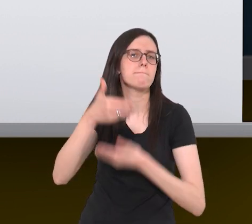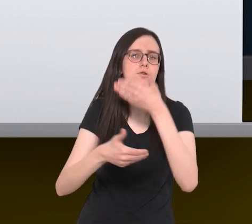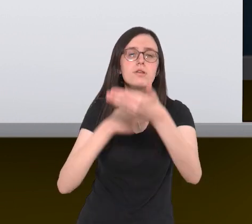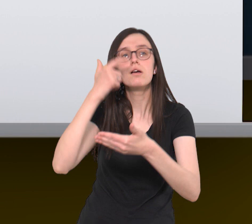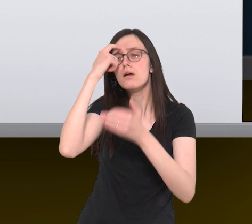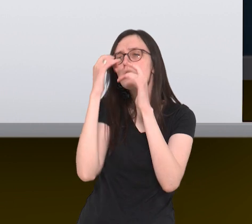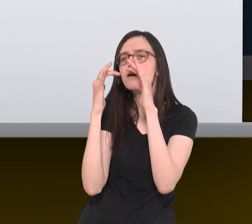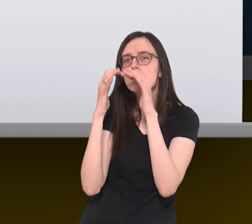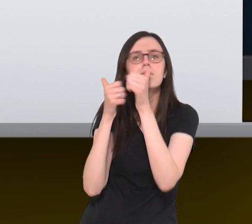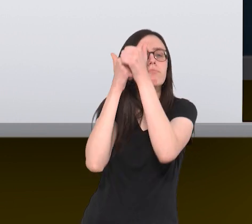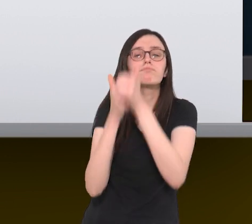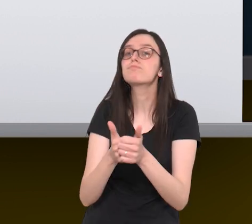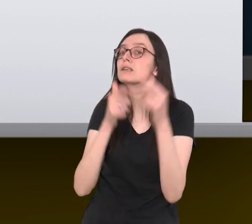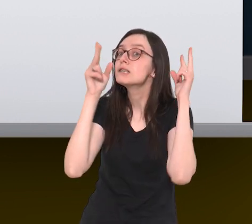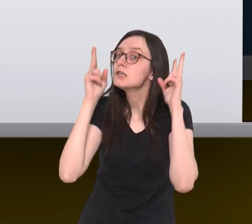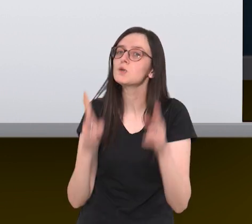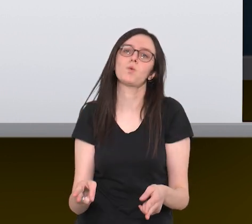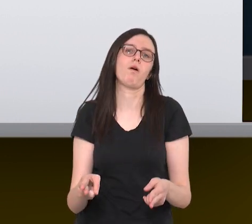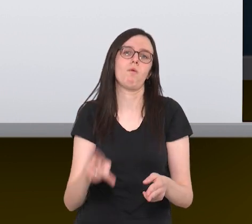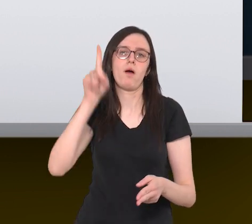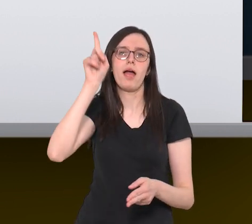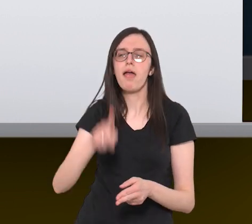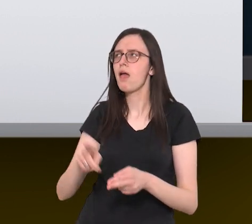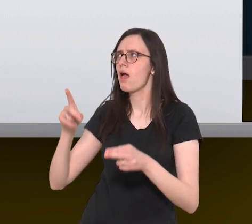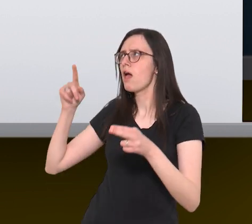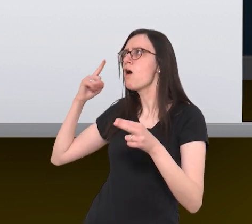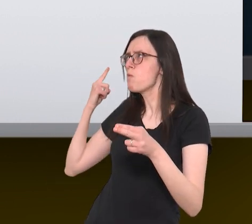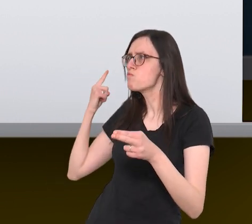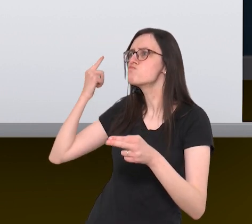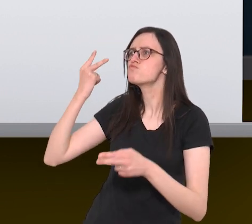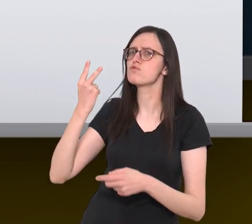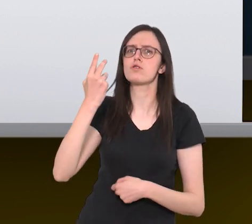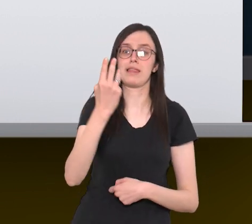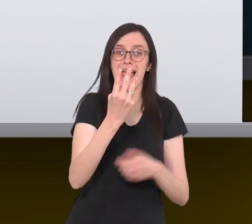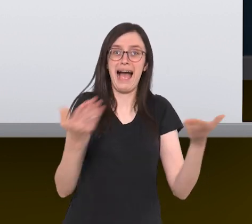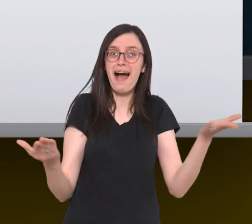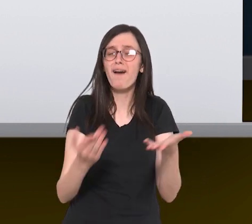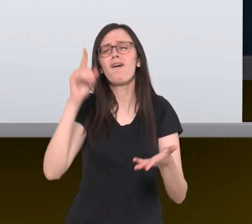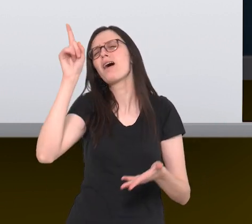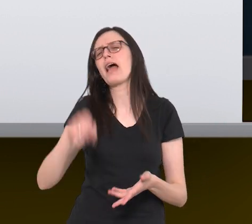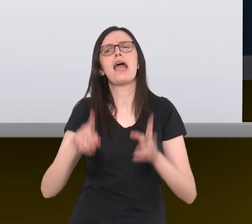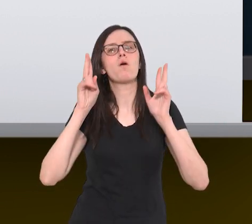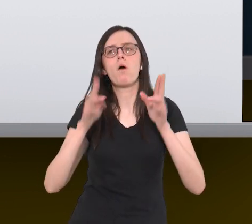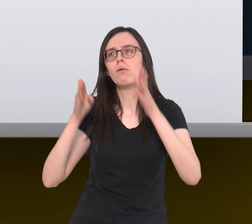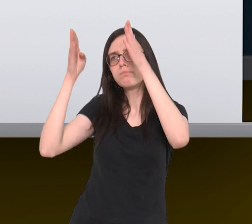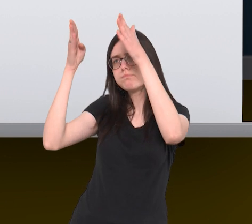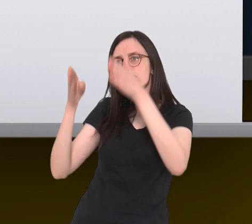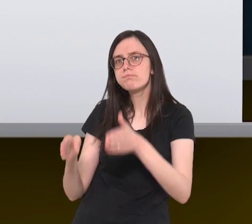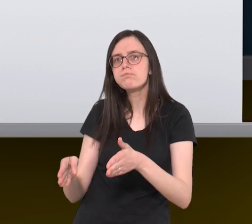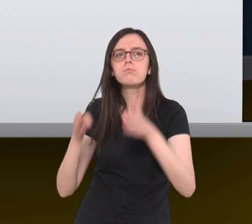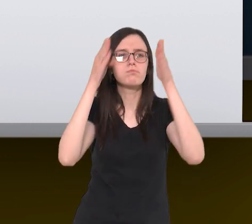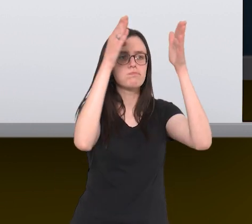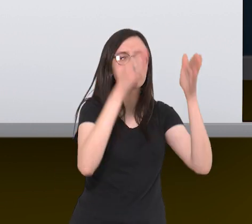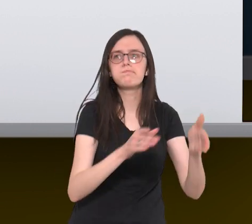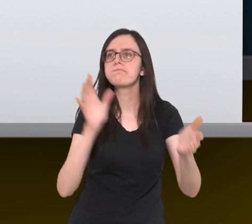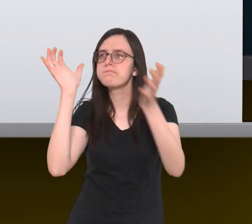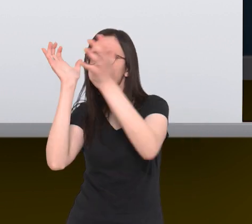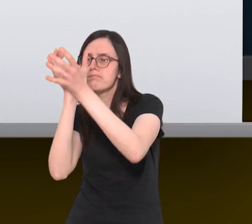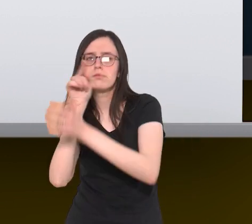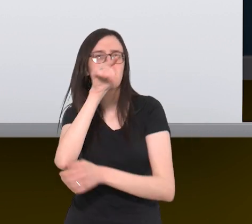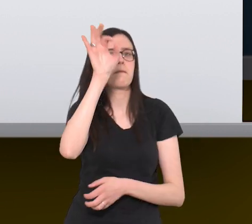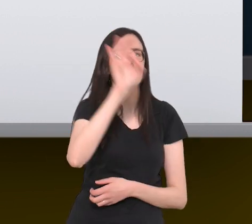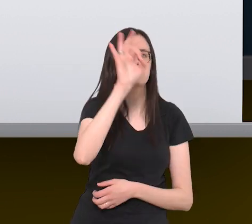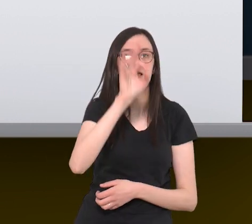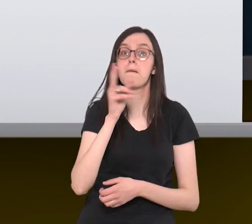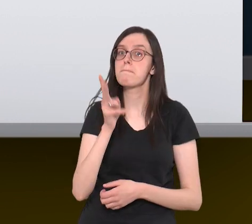processo, o raciocínio é o mesmo, o algoritmo de construção é o mesmo, uma coluna com valor, outra coluna